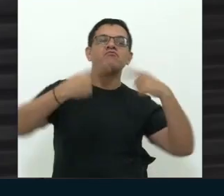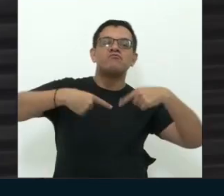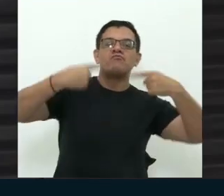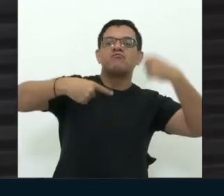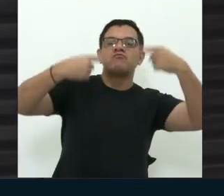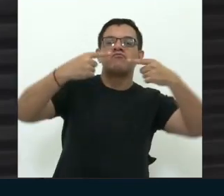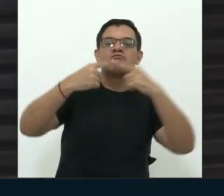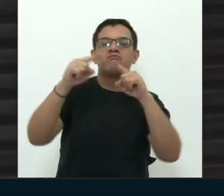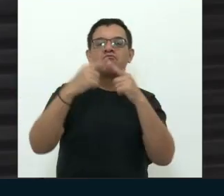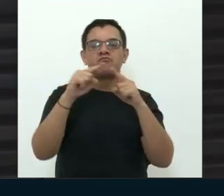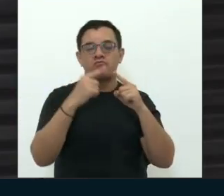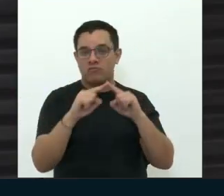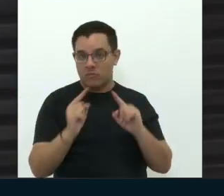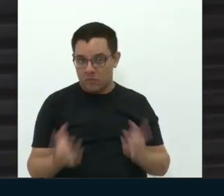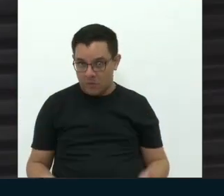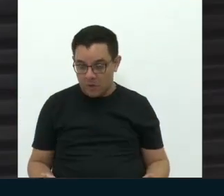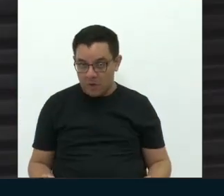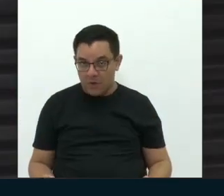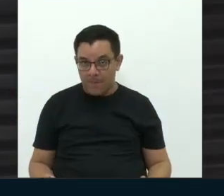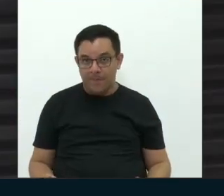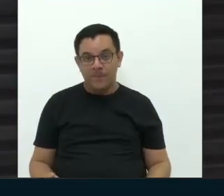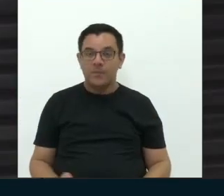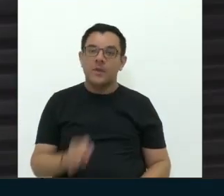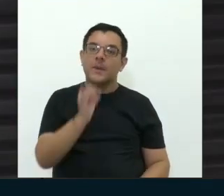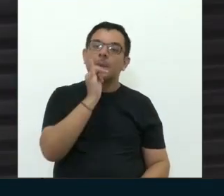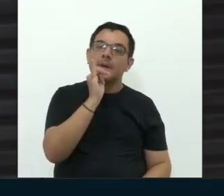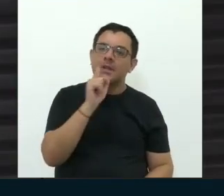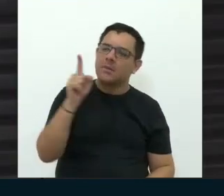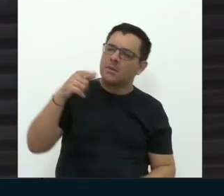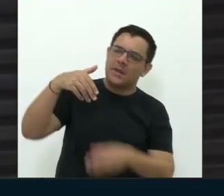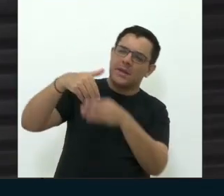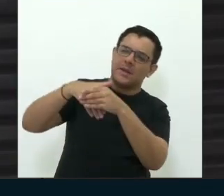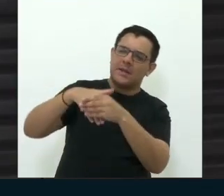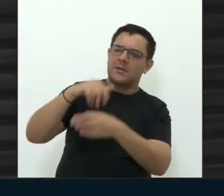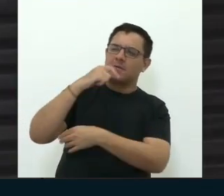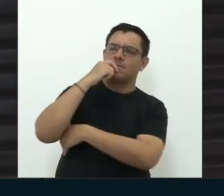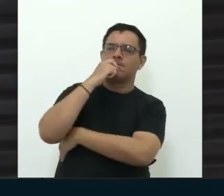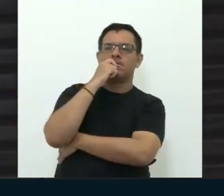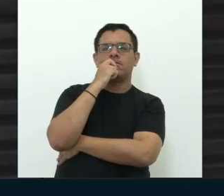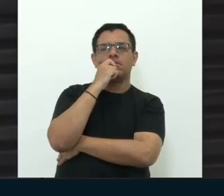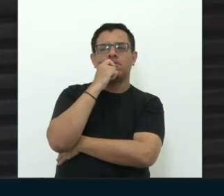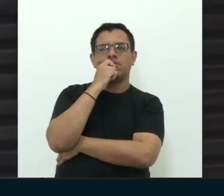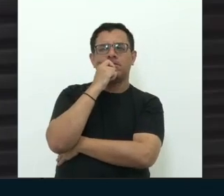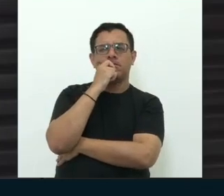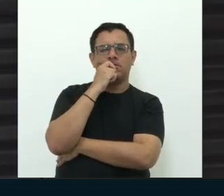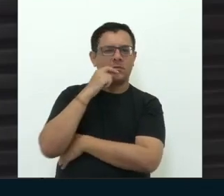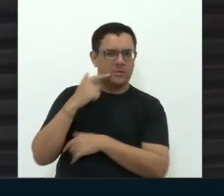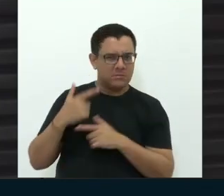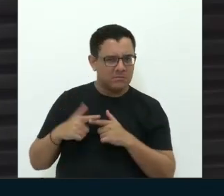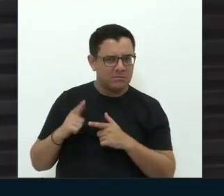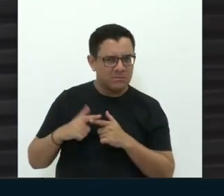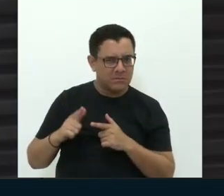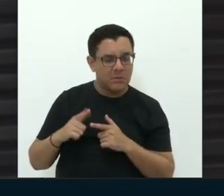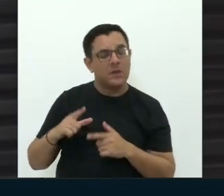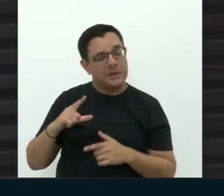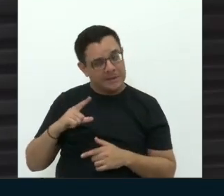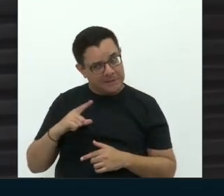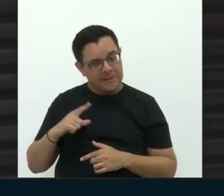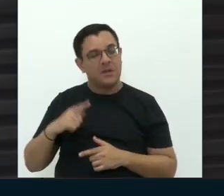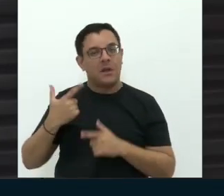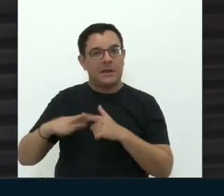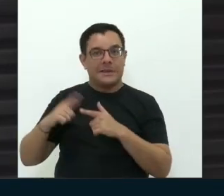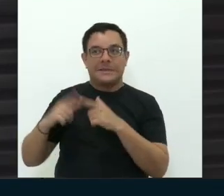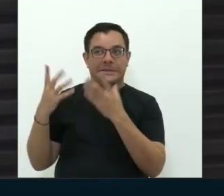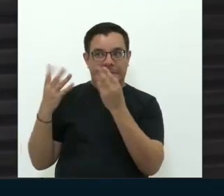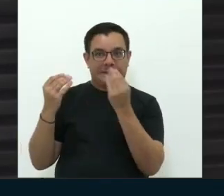gente não se contenta com os resultados de uma eleição tem muito problema para ser resolvido muito problema para ser resolvido